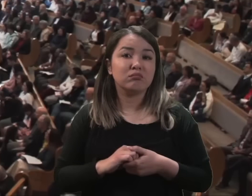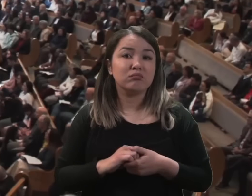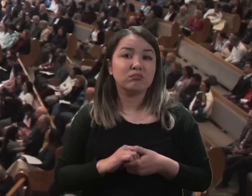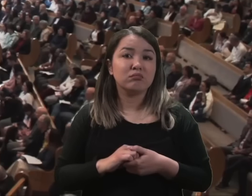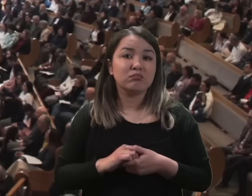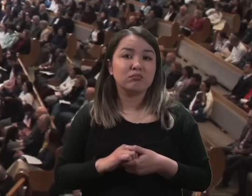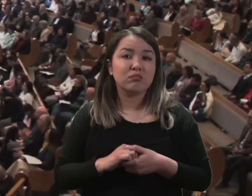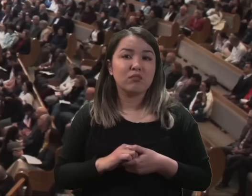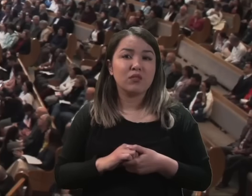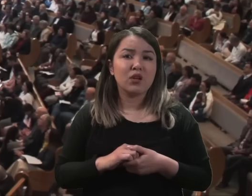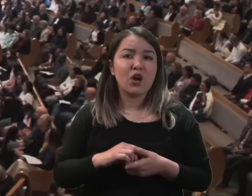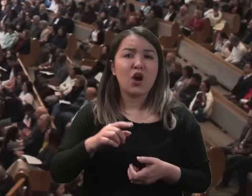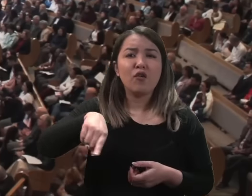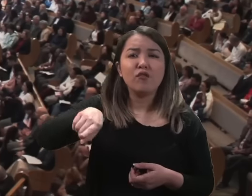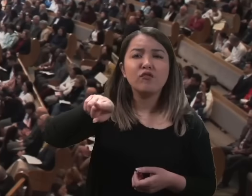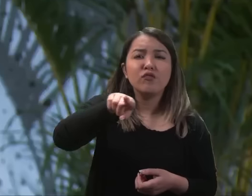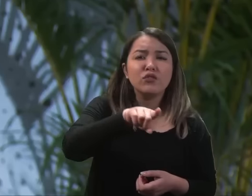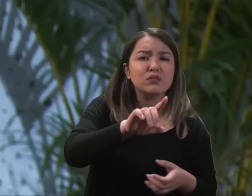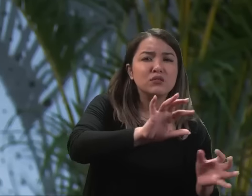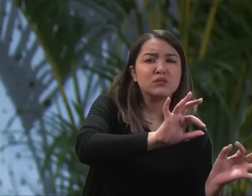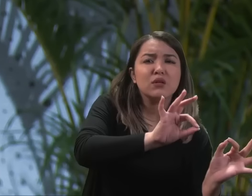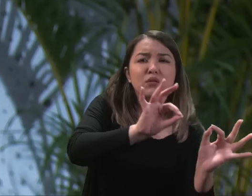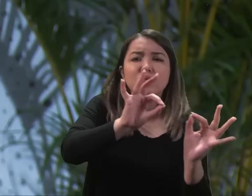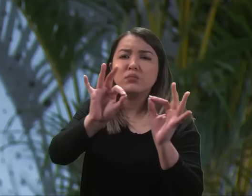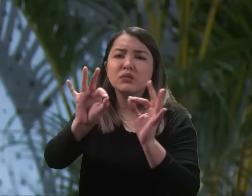dos que estão nos acompanhando agora